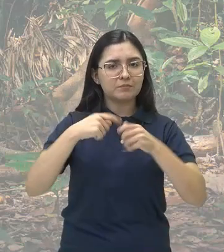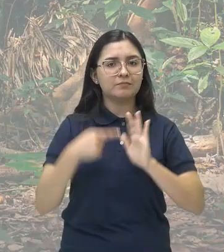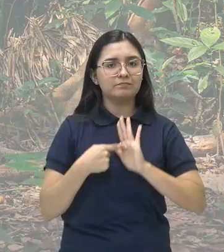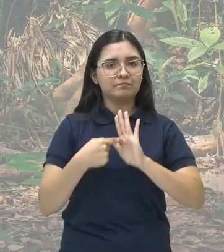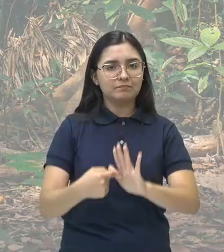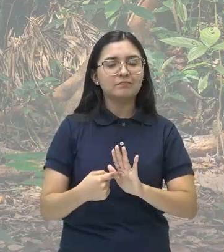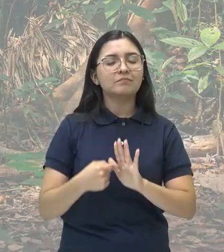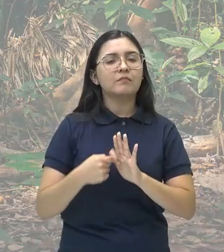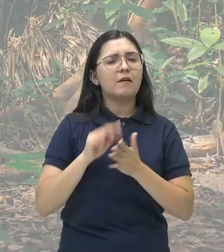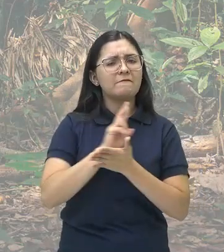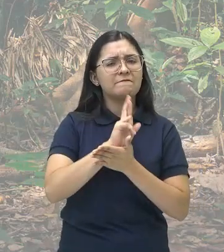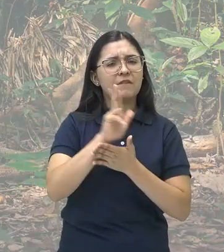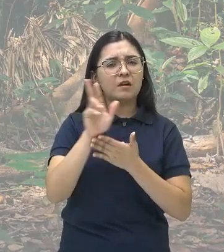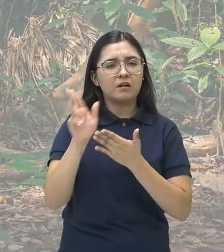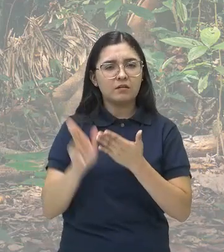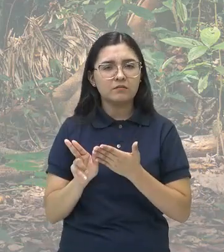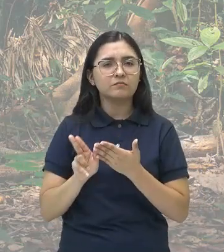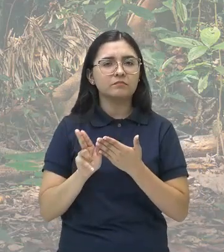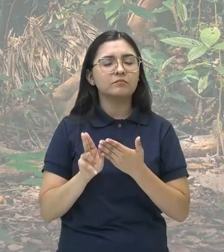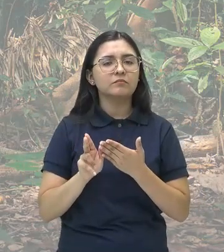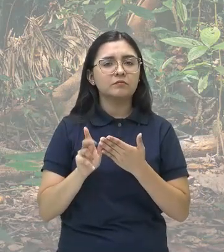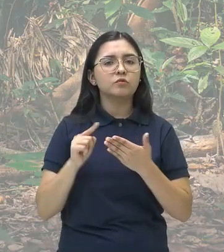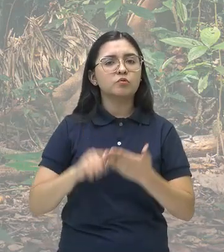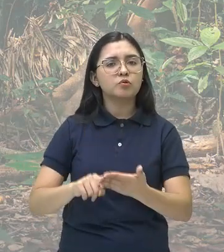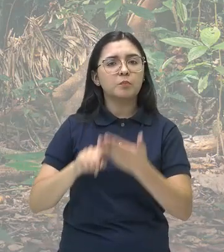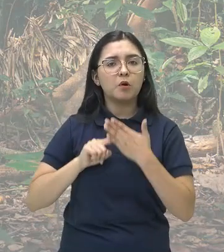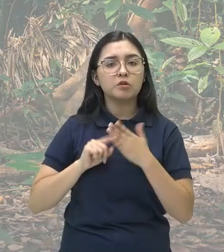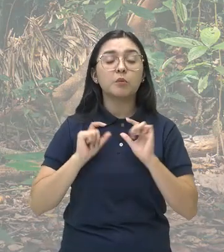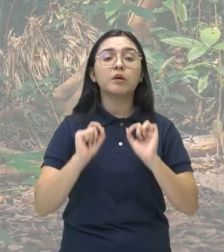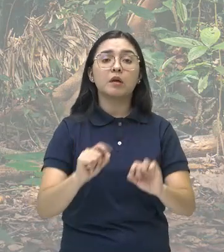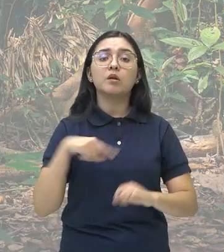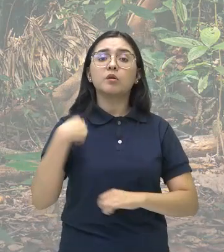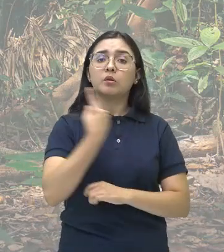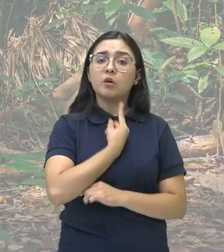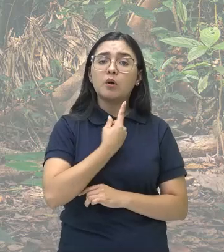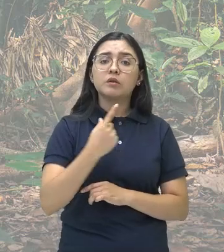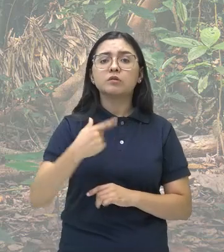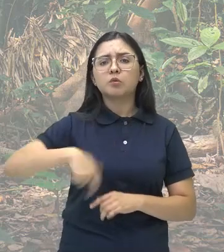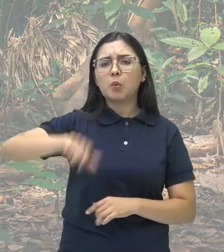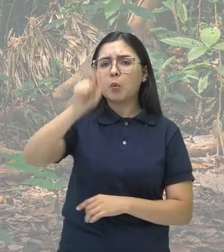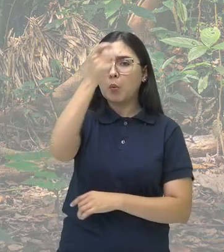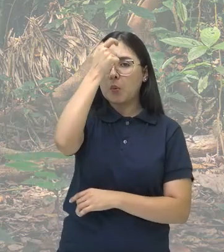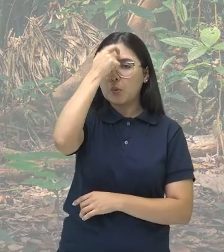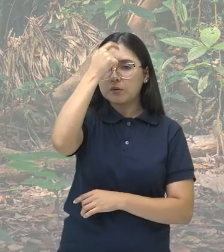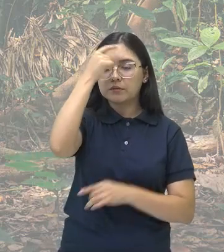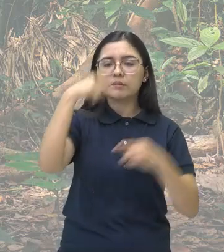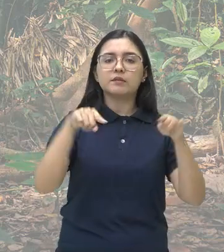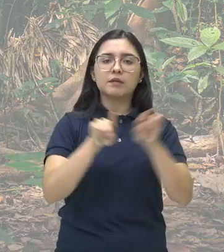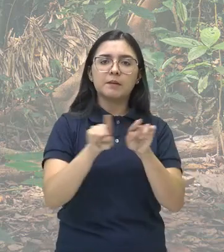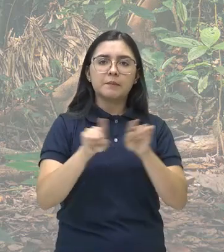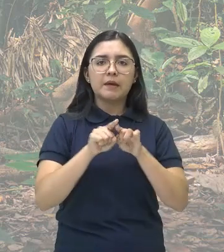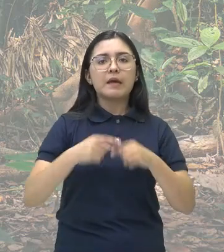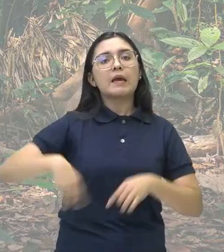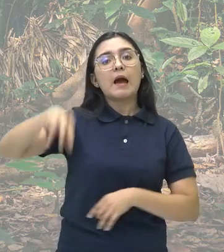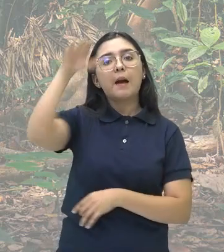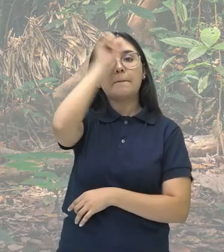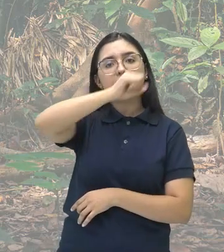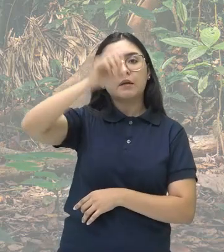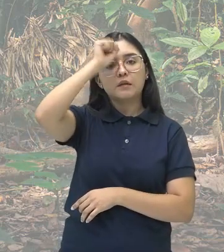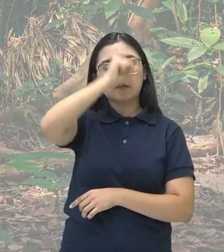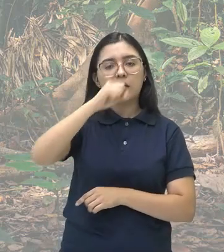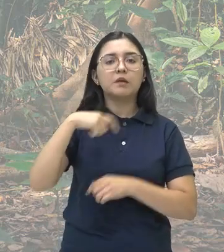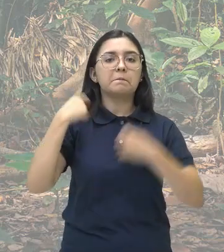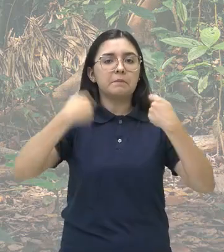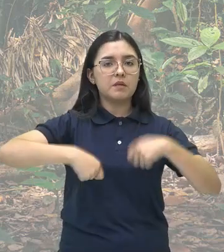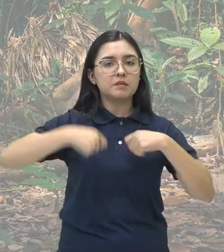né? Quanta coisa que essa política nos mostra para nós nos conscientizarmos e nos educarmos da necessidade de